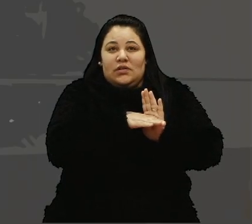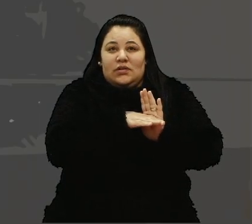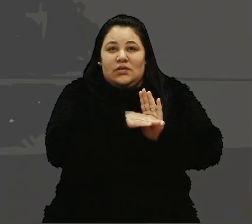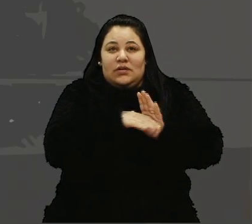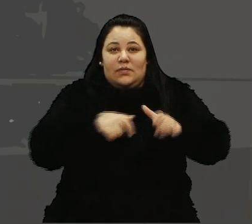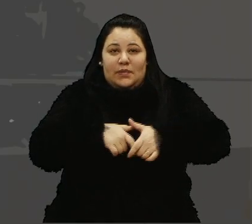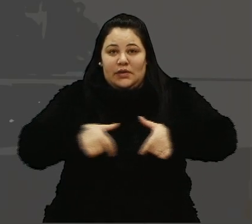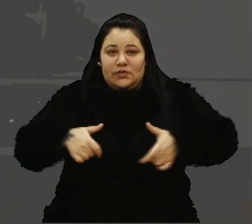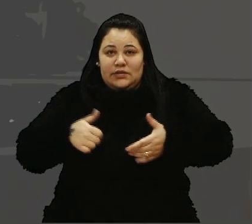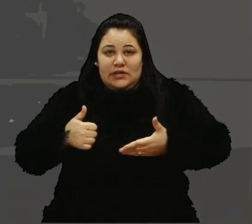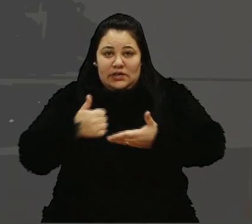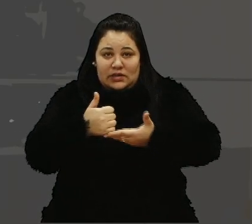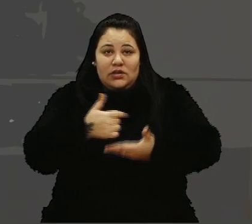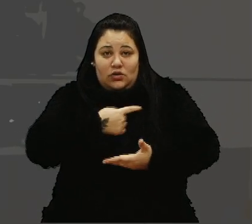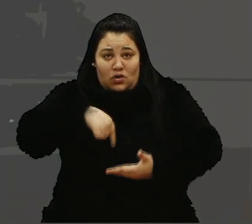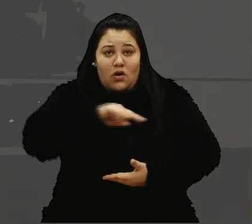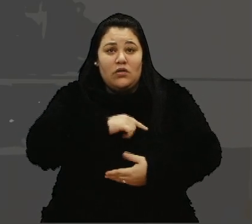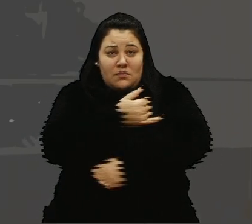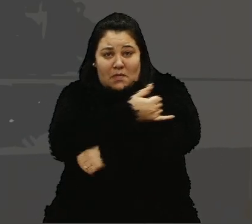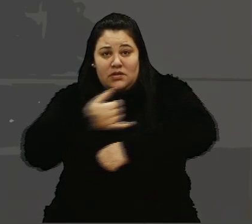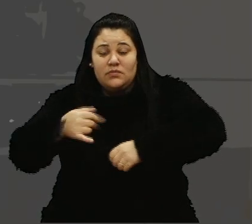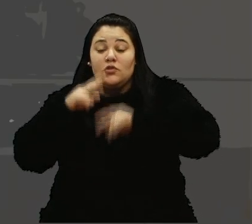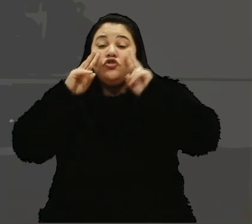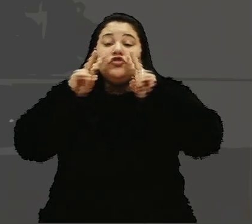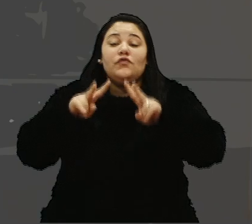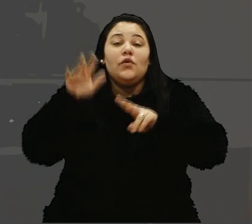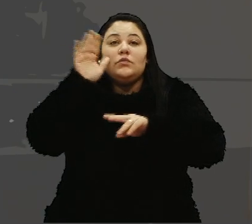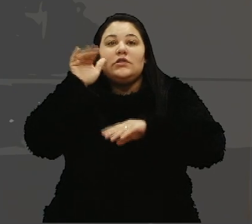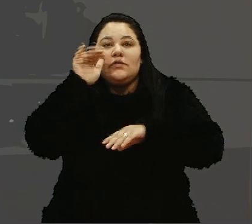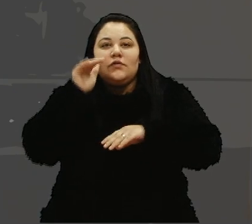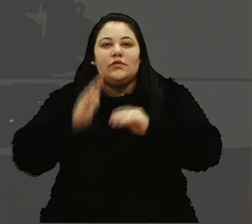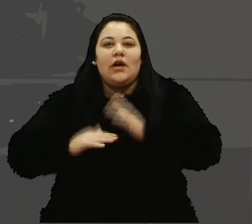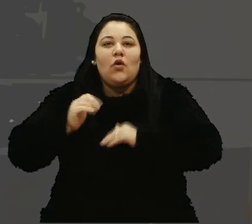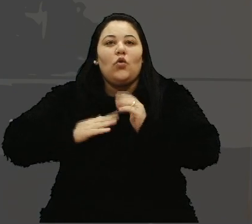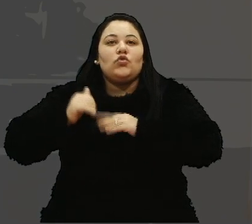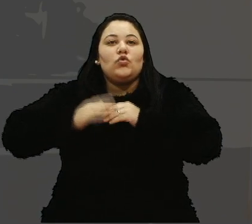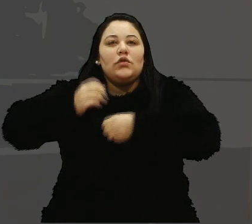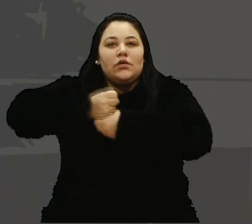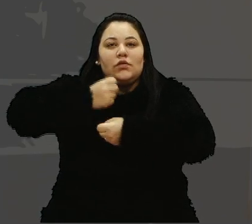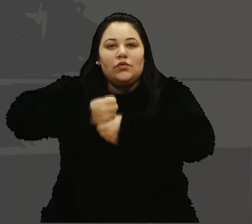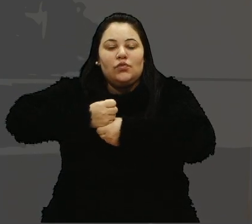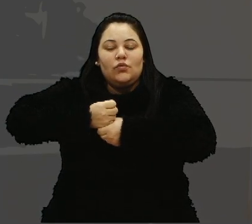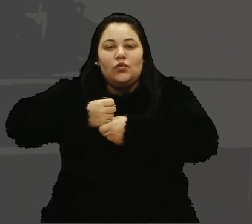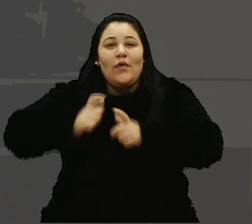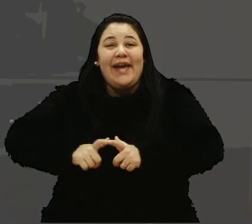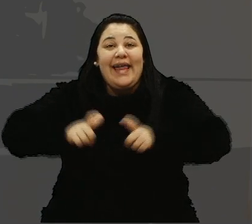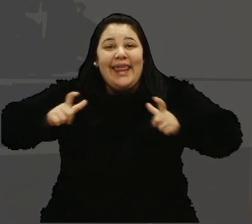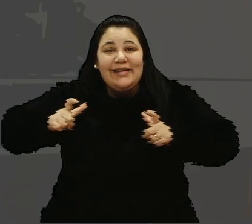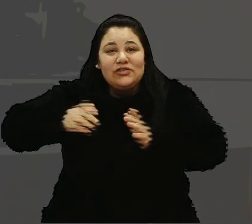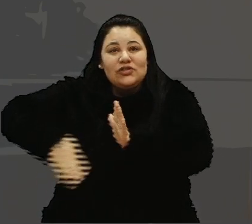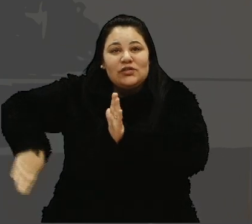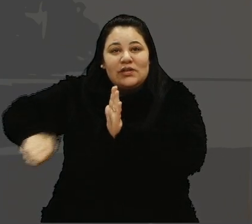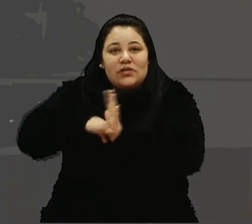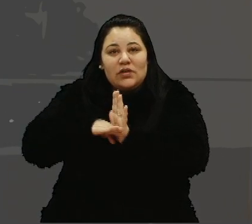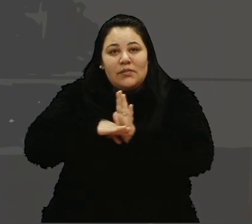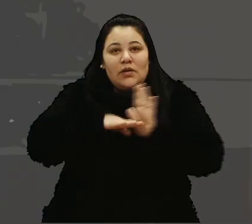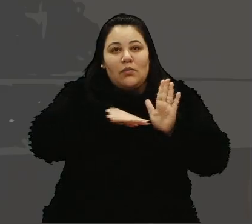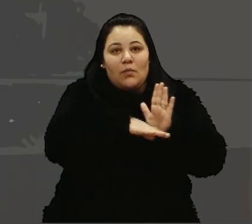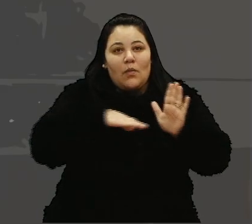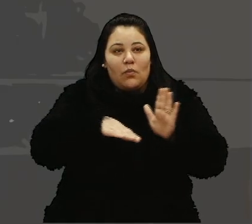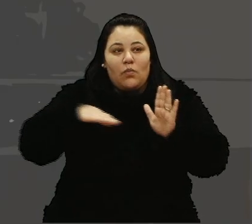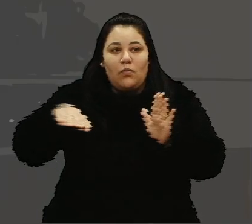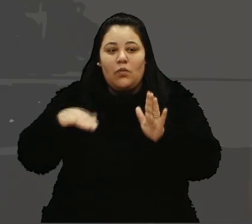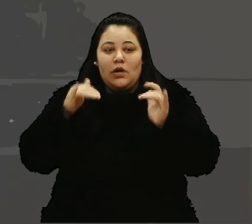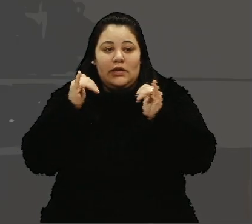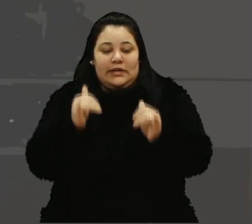lá e nós passamos onde estava sendo construído, né, um grande estacionamento de ônibus durante o dia,